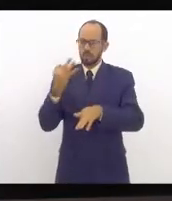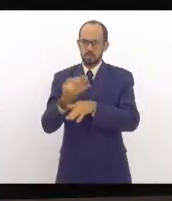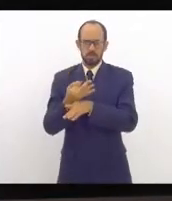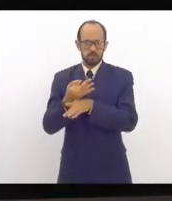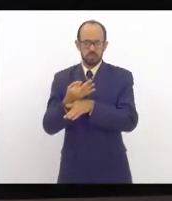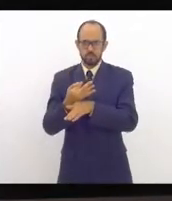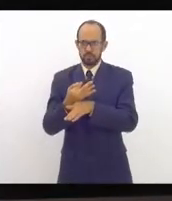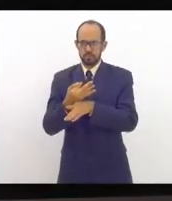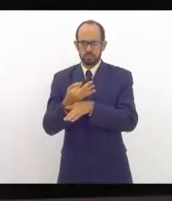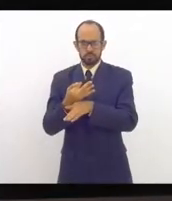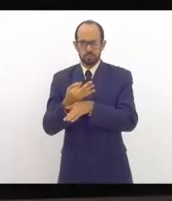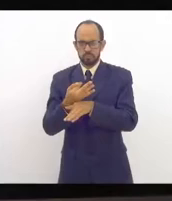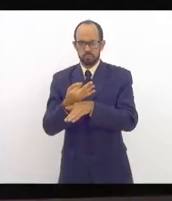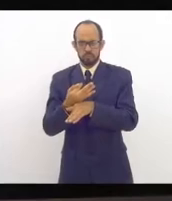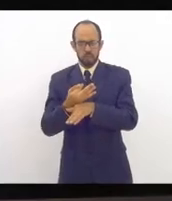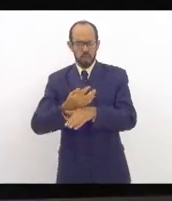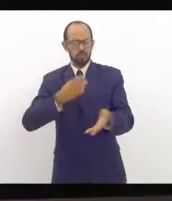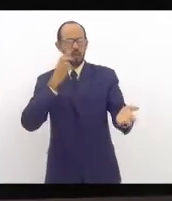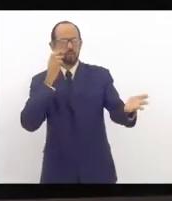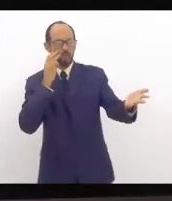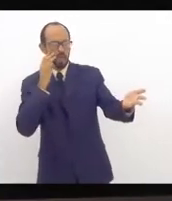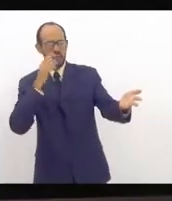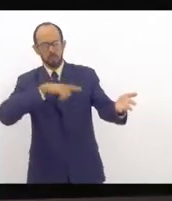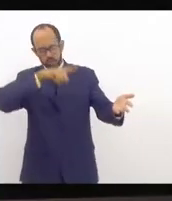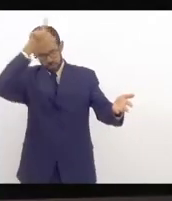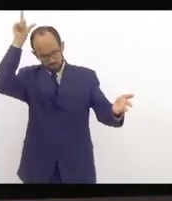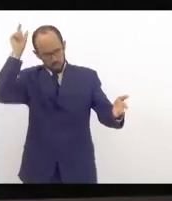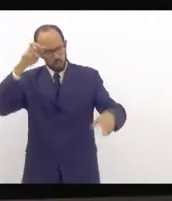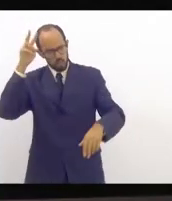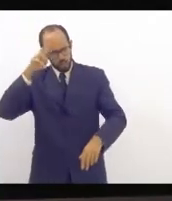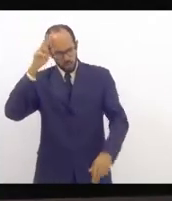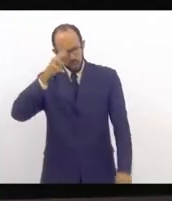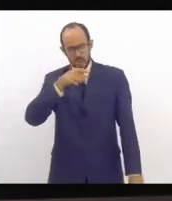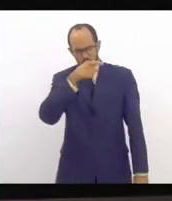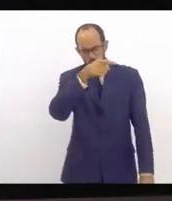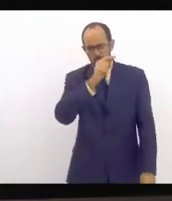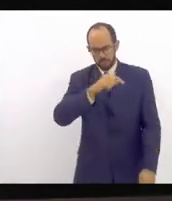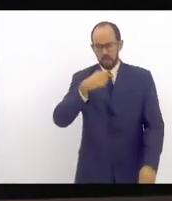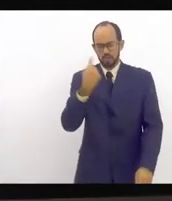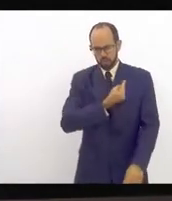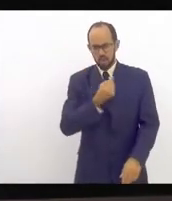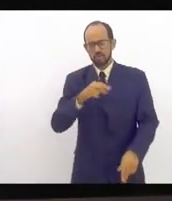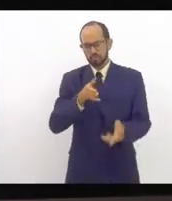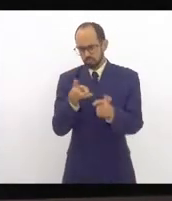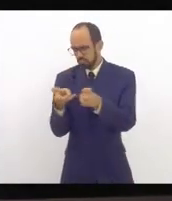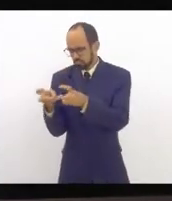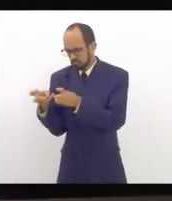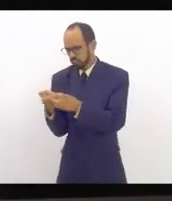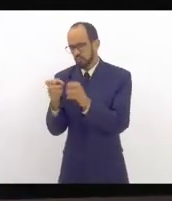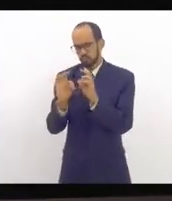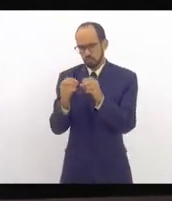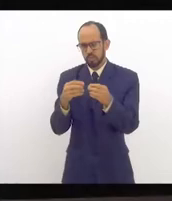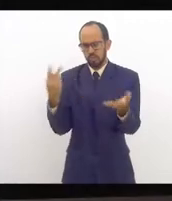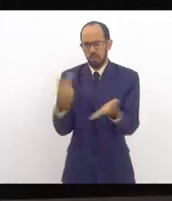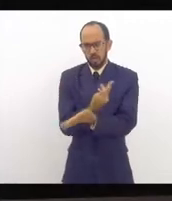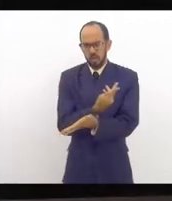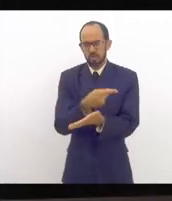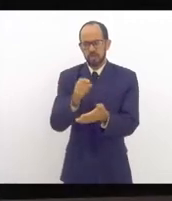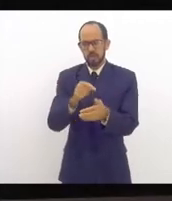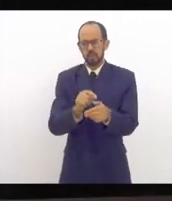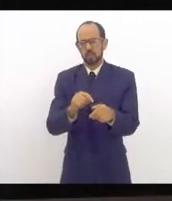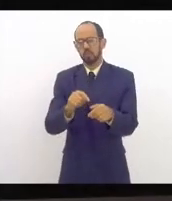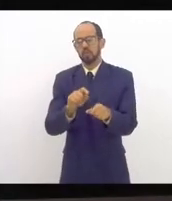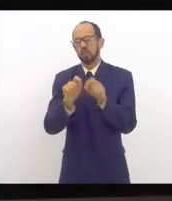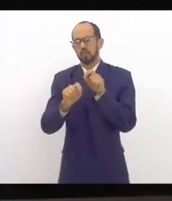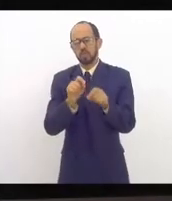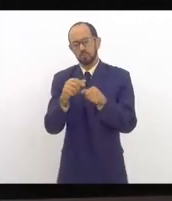Deputado Municipal também participou conosco da CPI E lembra que nós verificamos né que as coisas que estavam acontecendo o estado de alguma